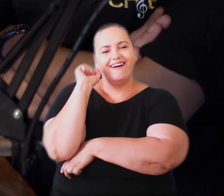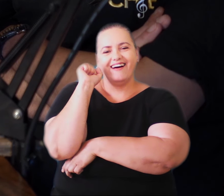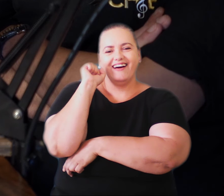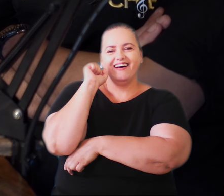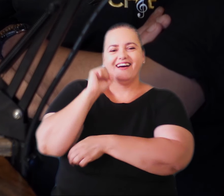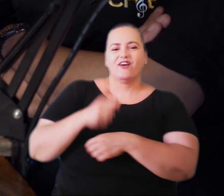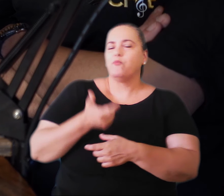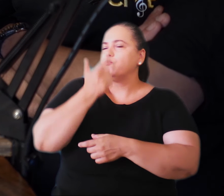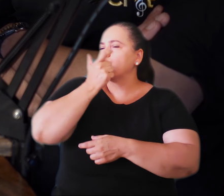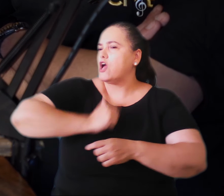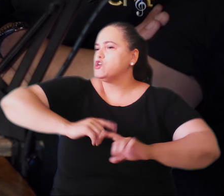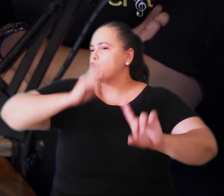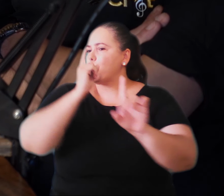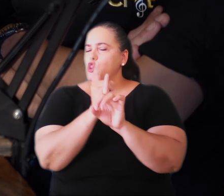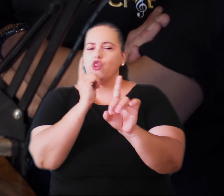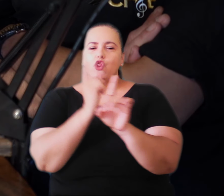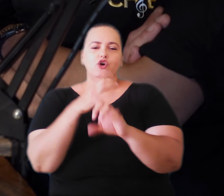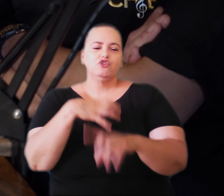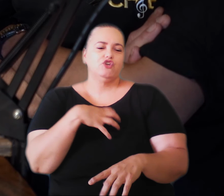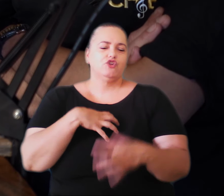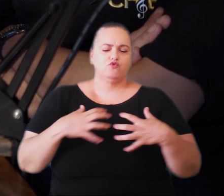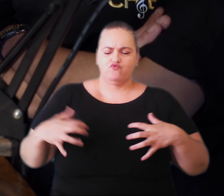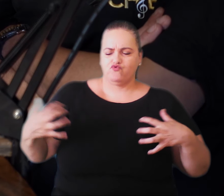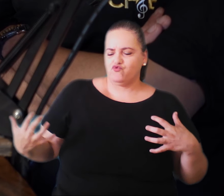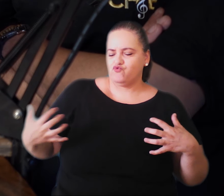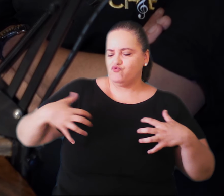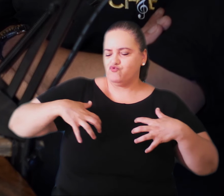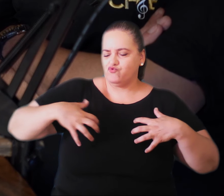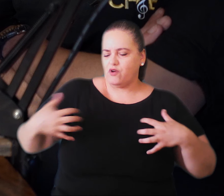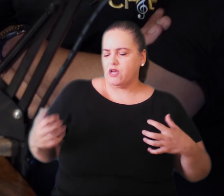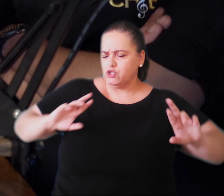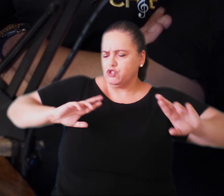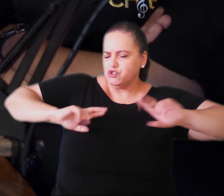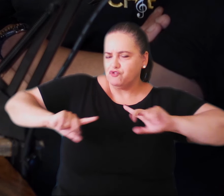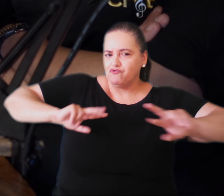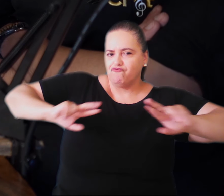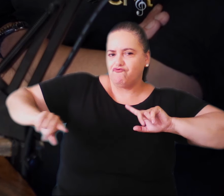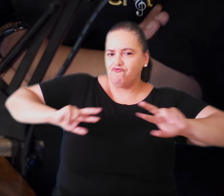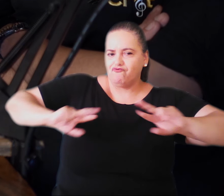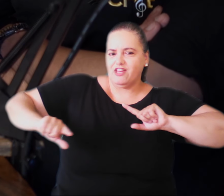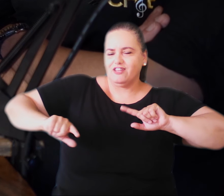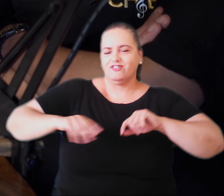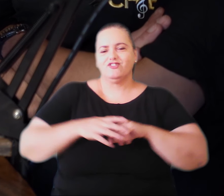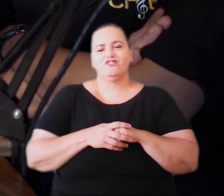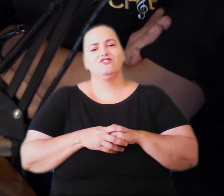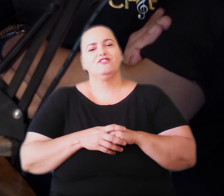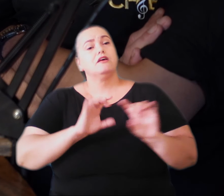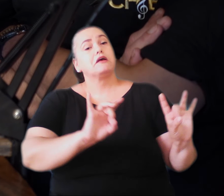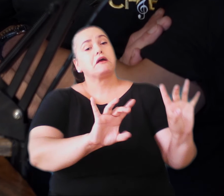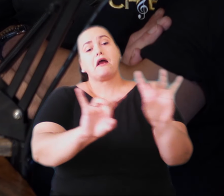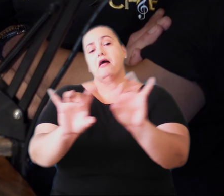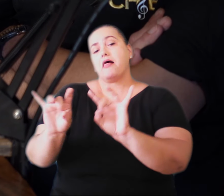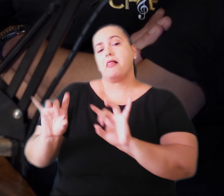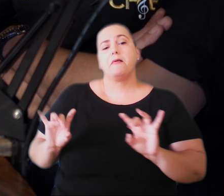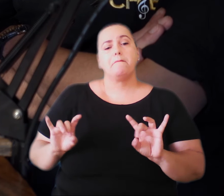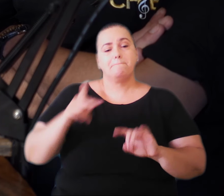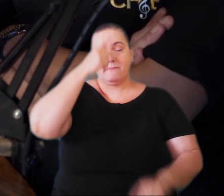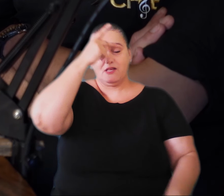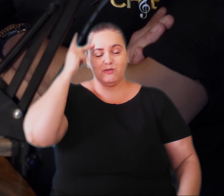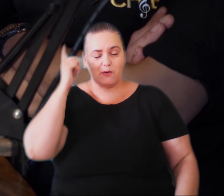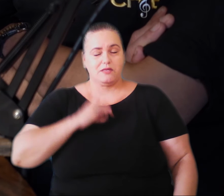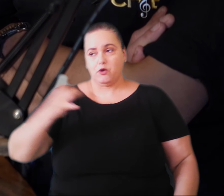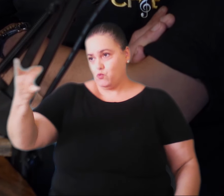doutor achou essa forma de tocar, essa escala aqui, essa precisão? Então, cada um tem um dom